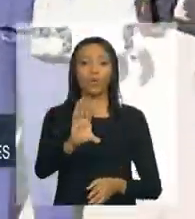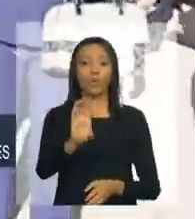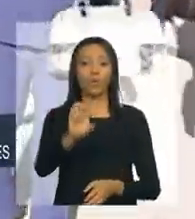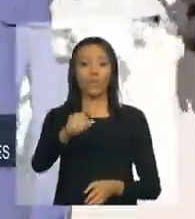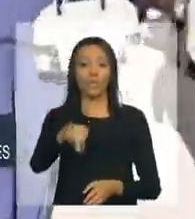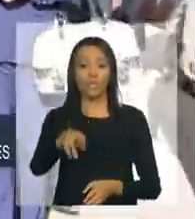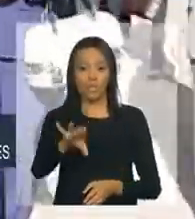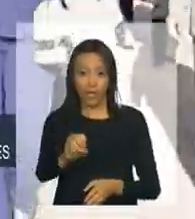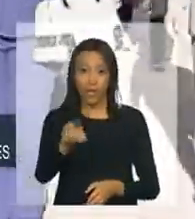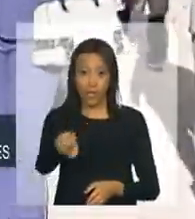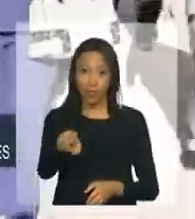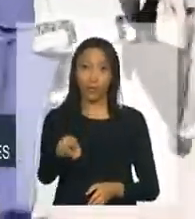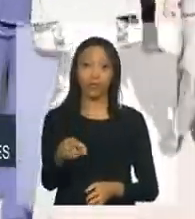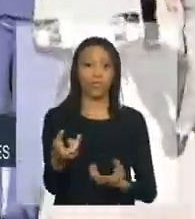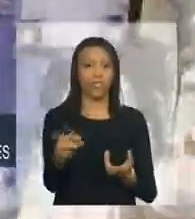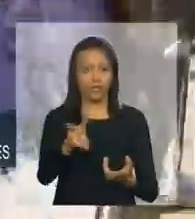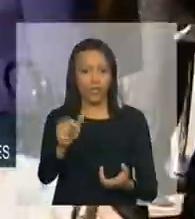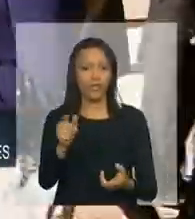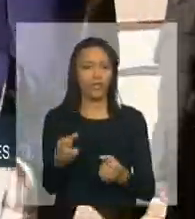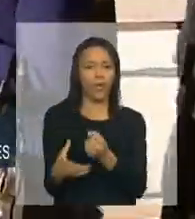controle de grandes